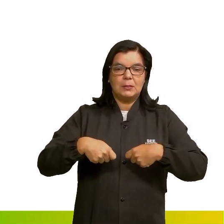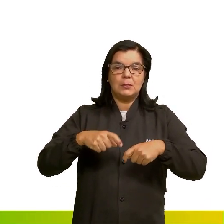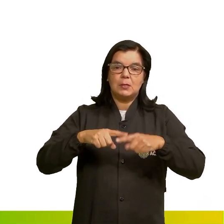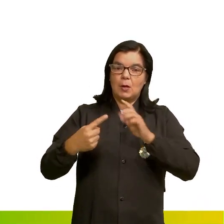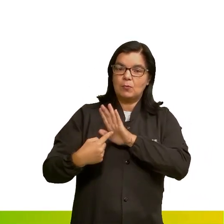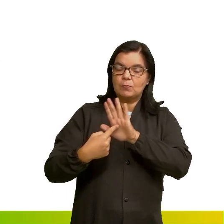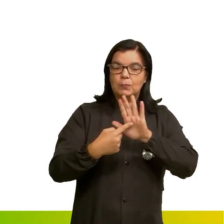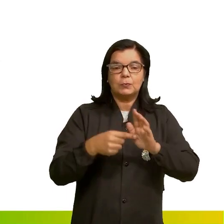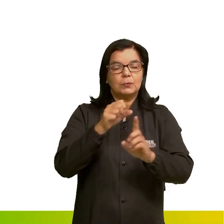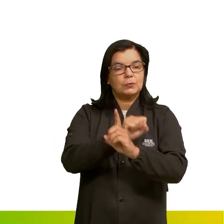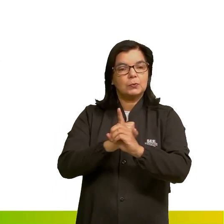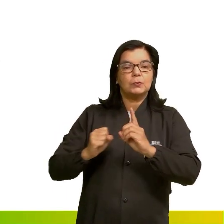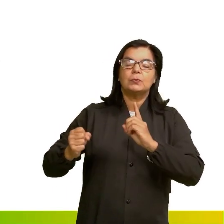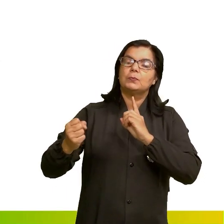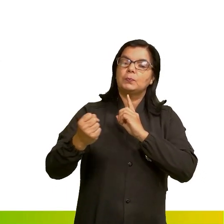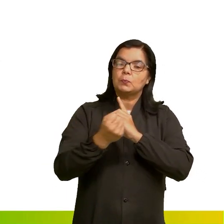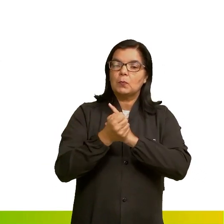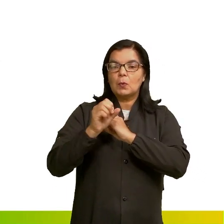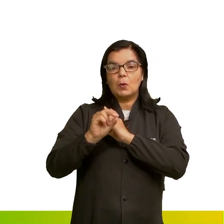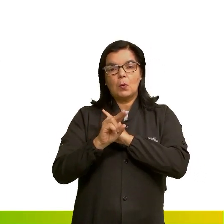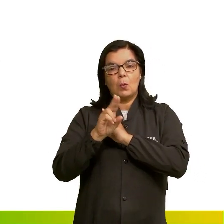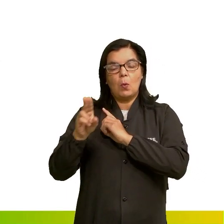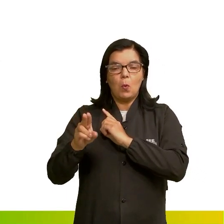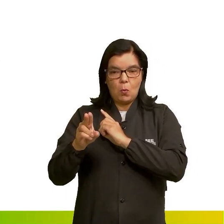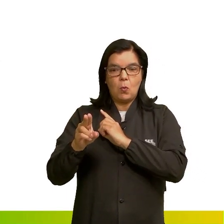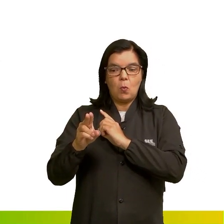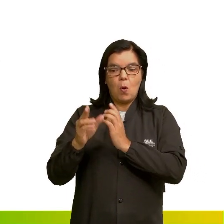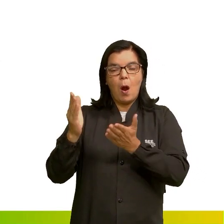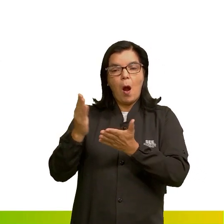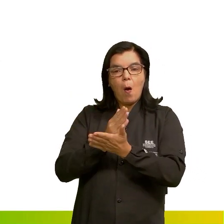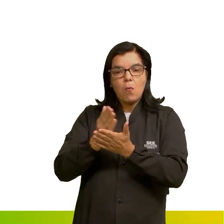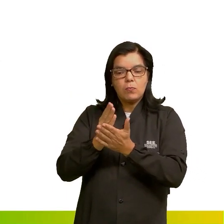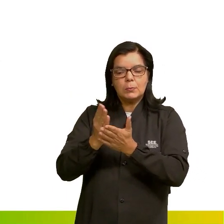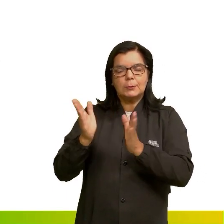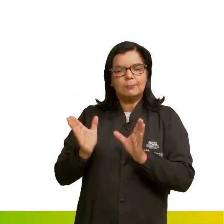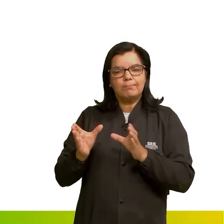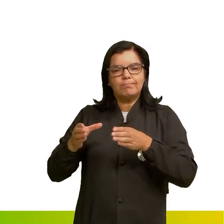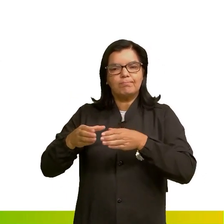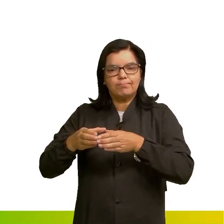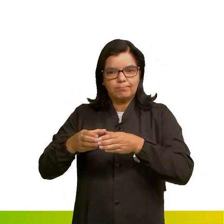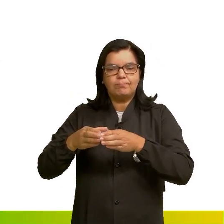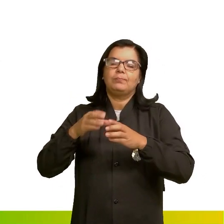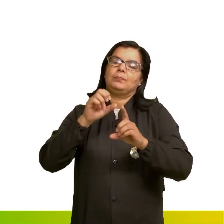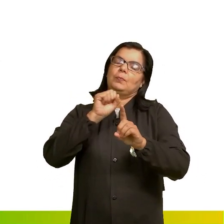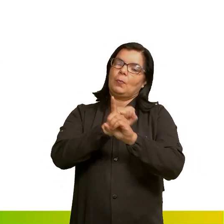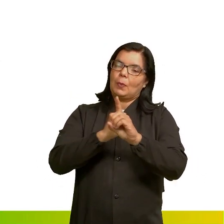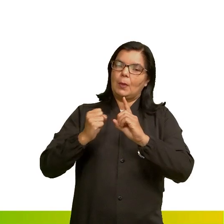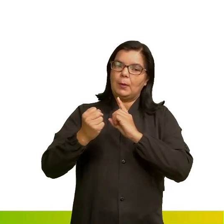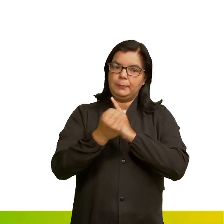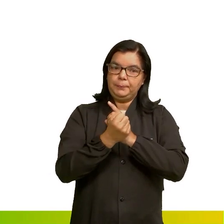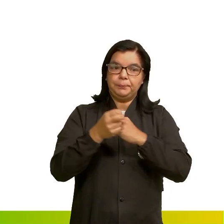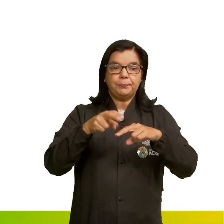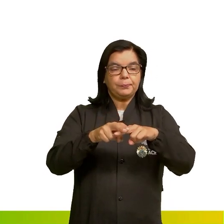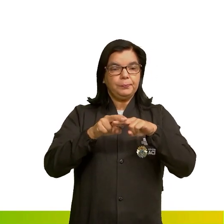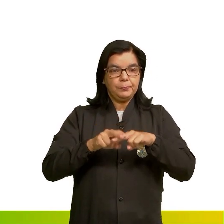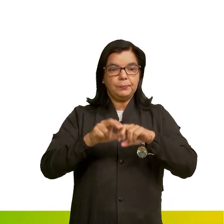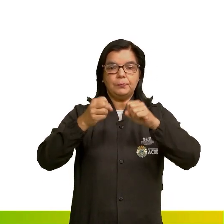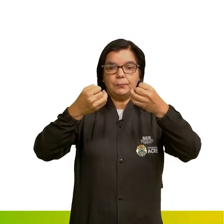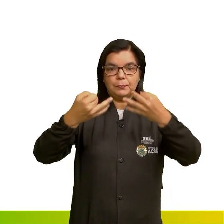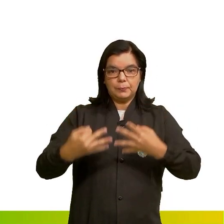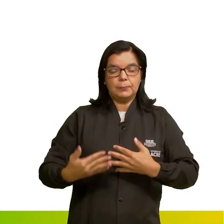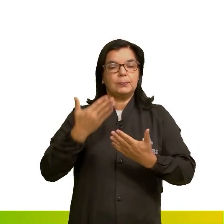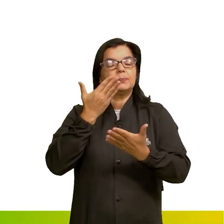emanada pela sociedade ou por uma parcela da sociedade. Então, nesta videoaula, nós